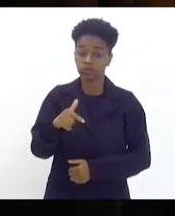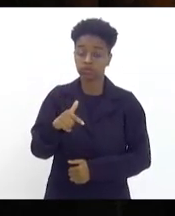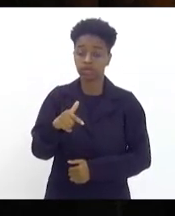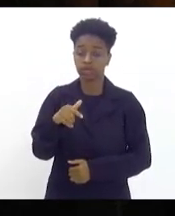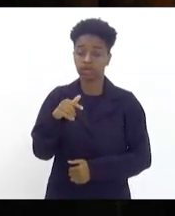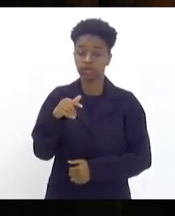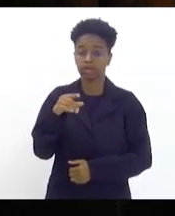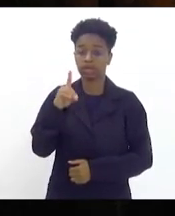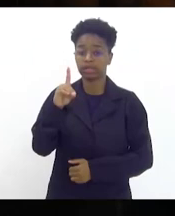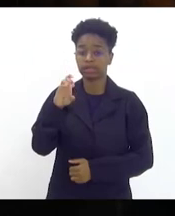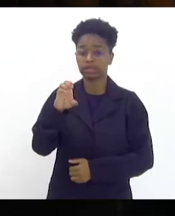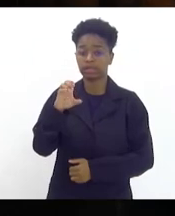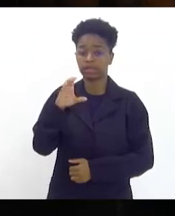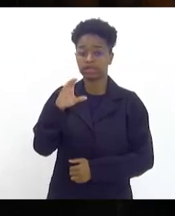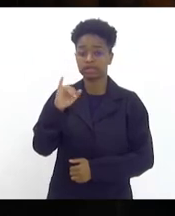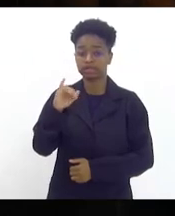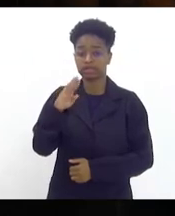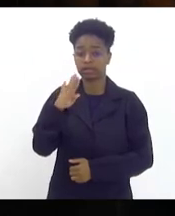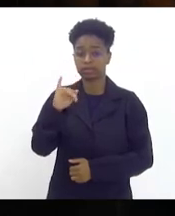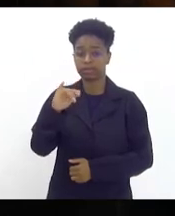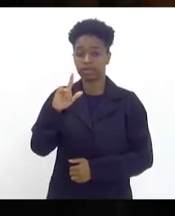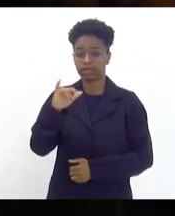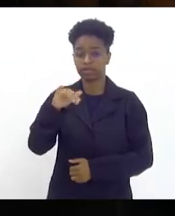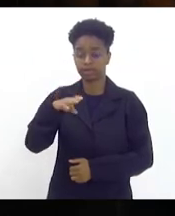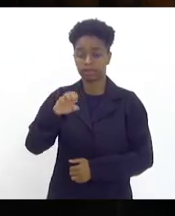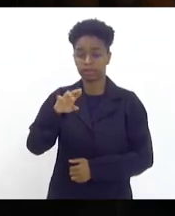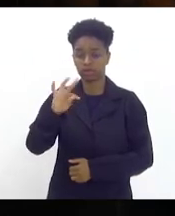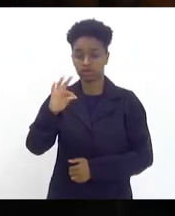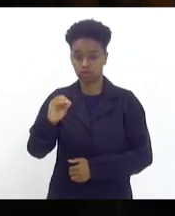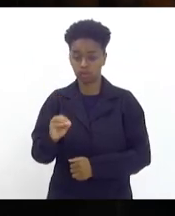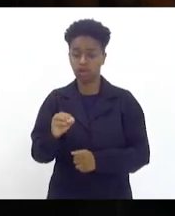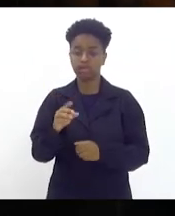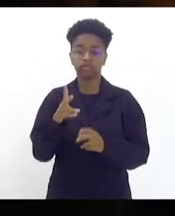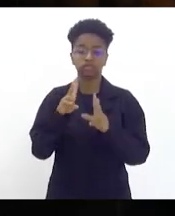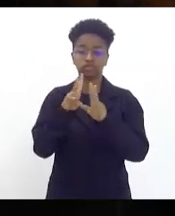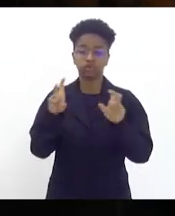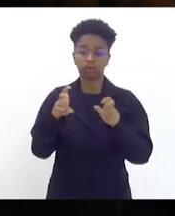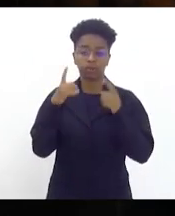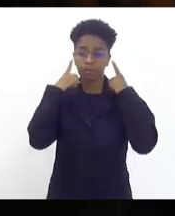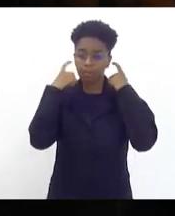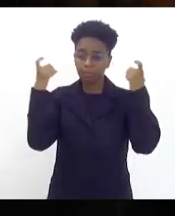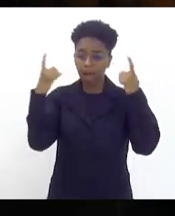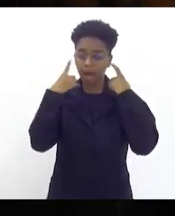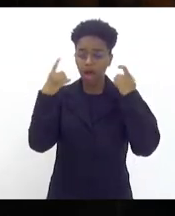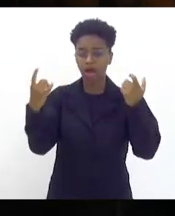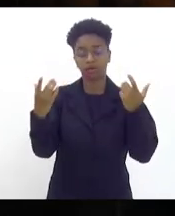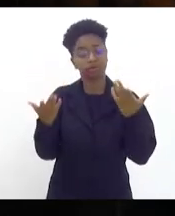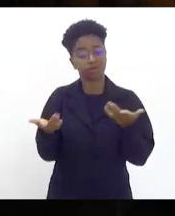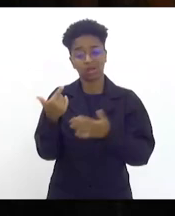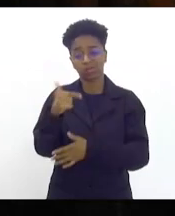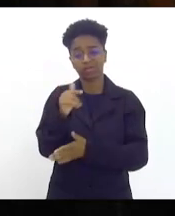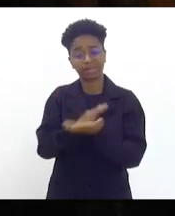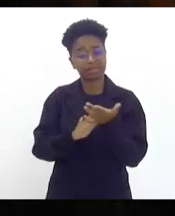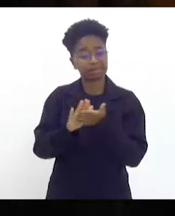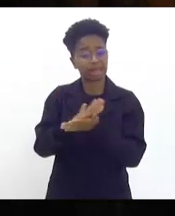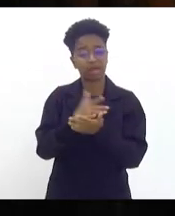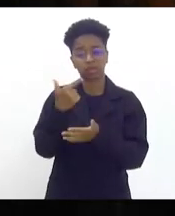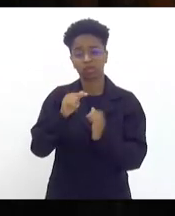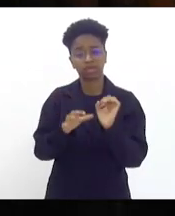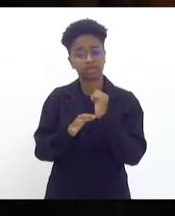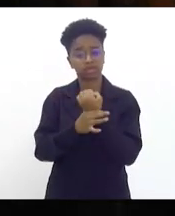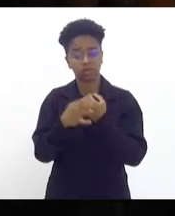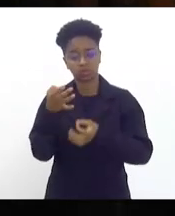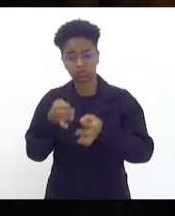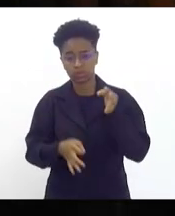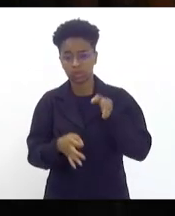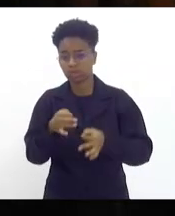para combater um dos maiores dramas do Rio de Janeiro hoje no que diz respeito a desordem que é o barulho ou seja não há nada não há segurança jurídica